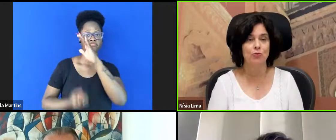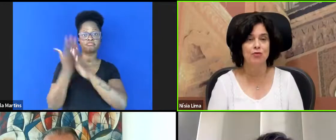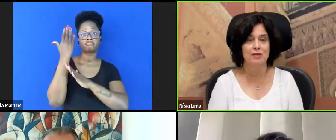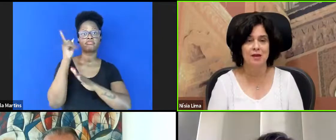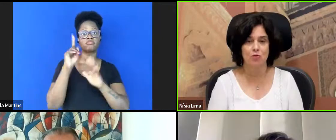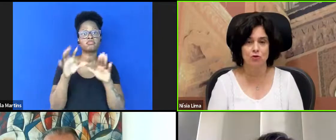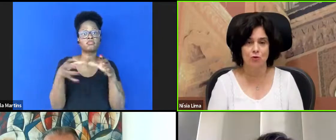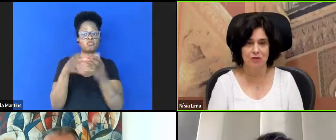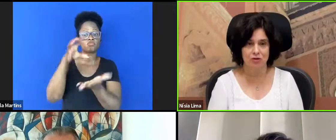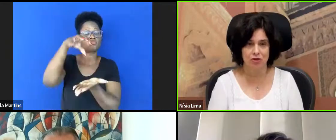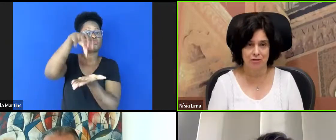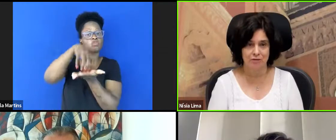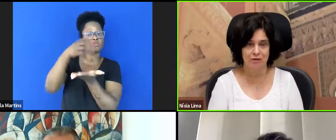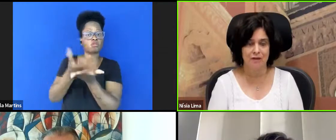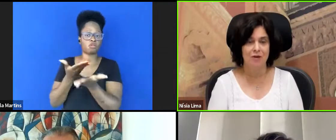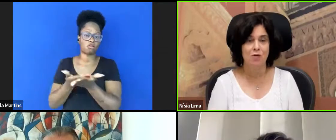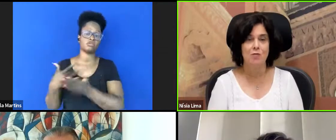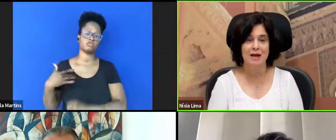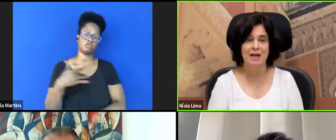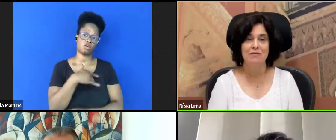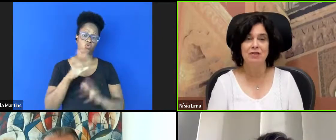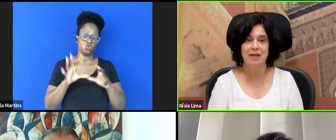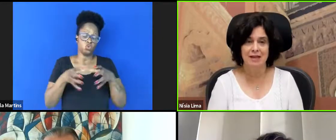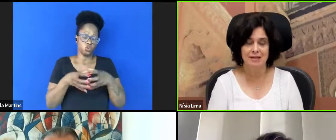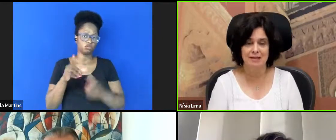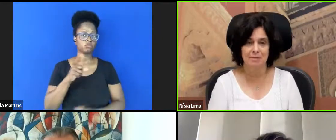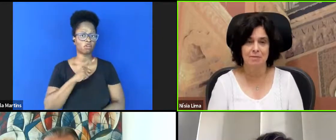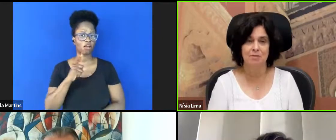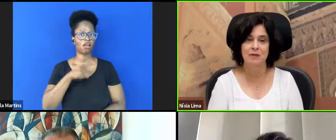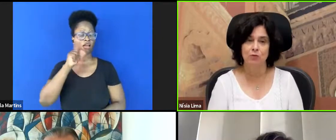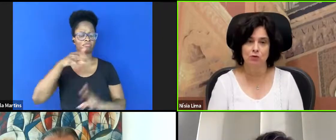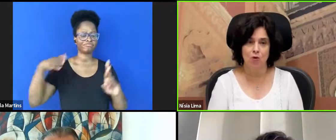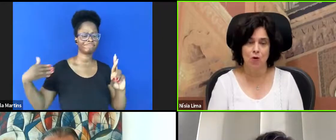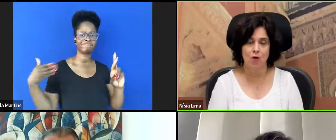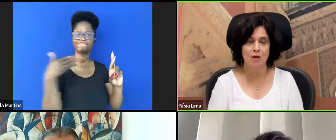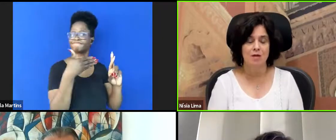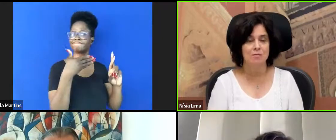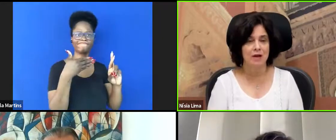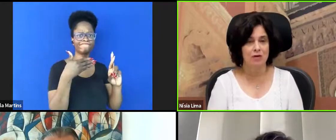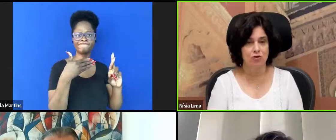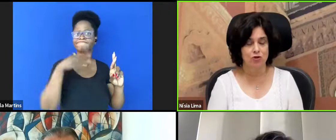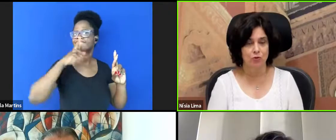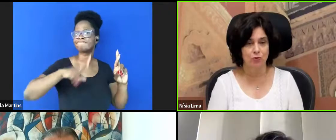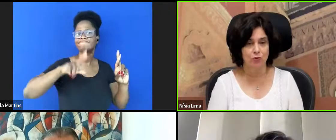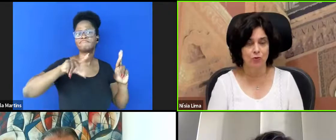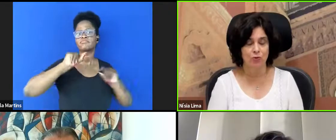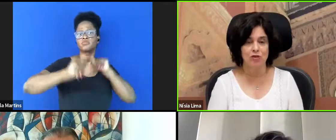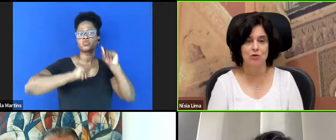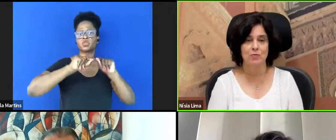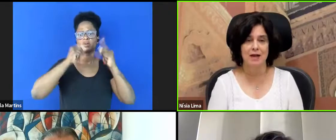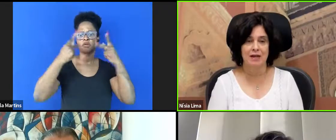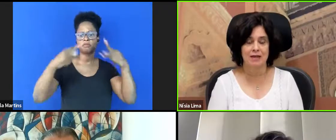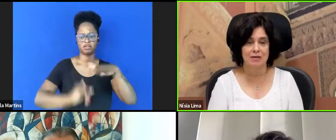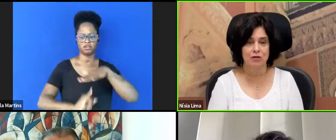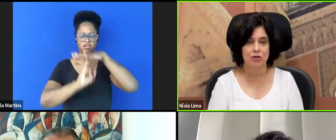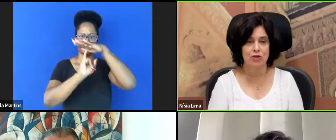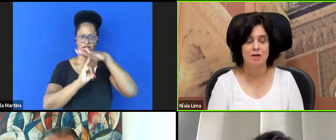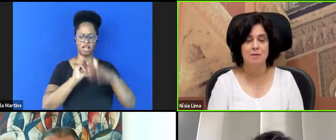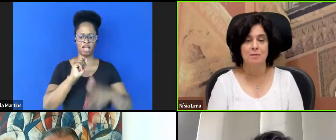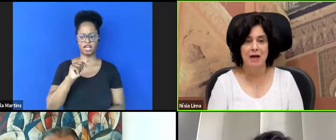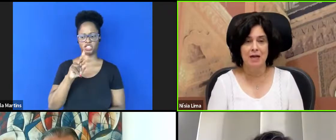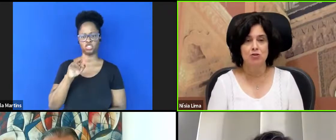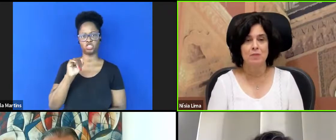de Estudos de Saúde Coletiva, uma referência não só para o Instituto Ageu